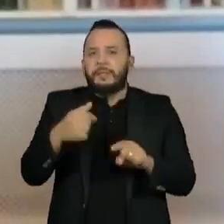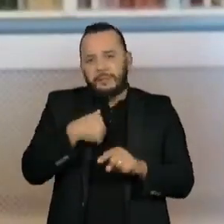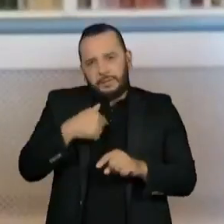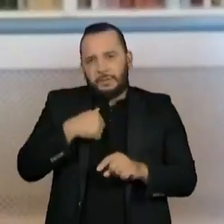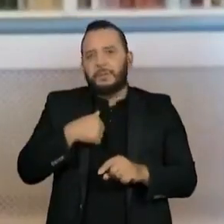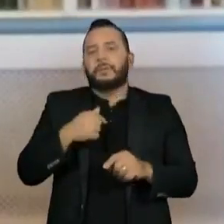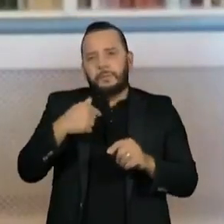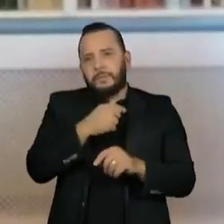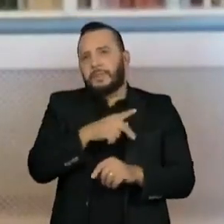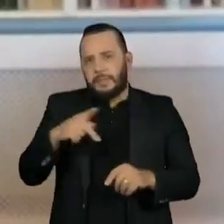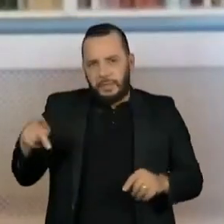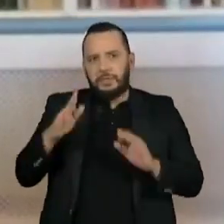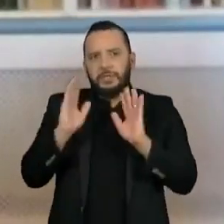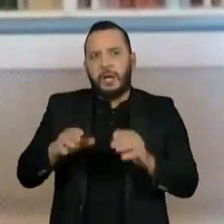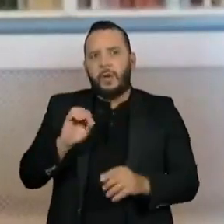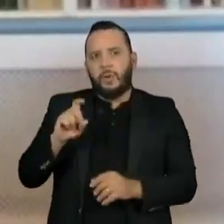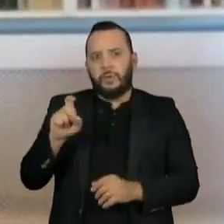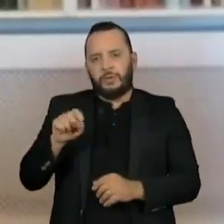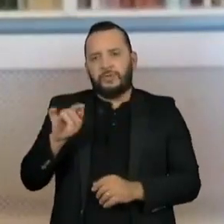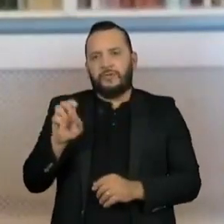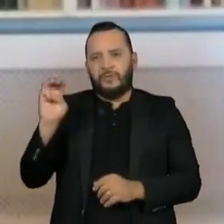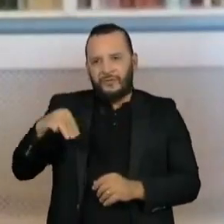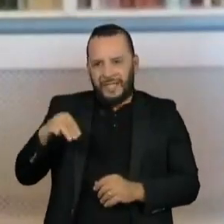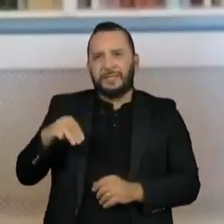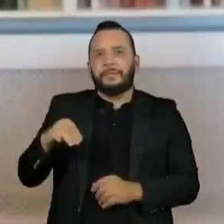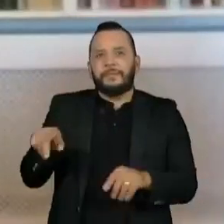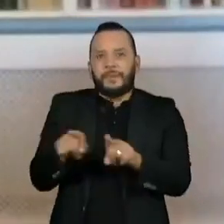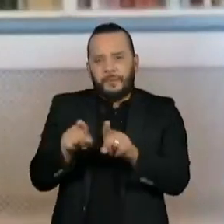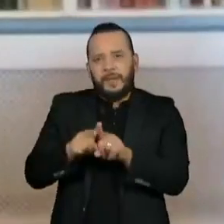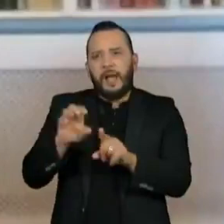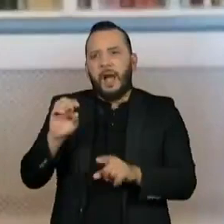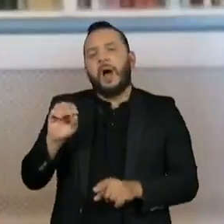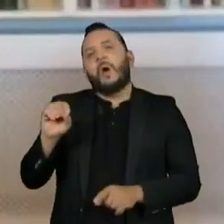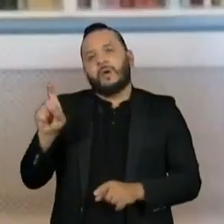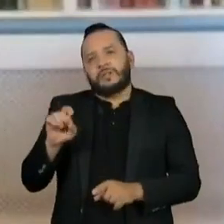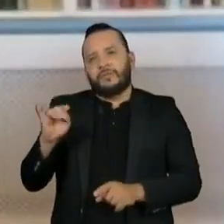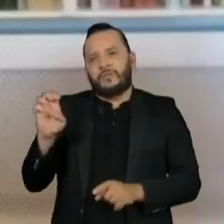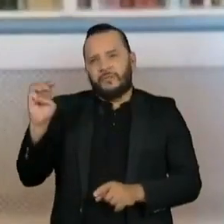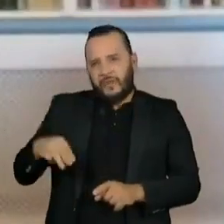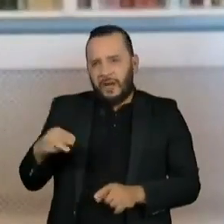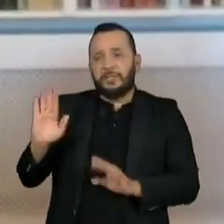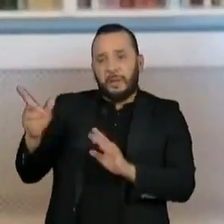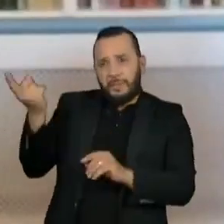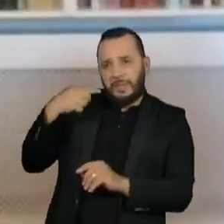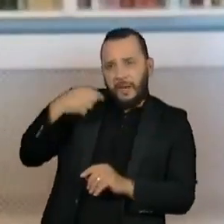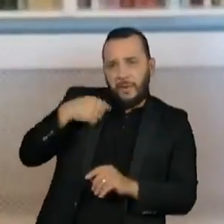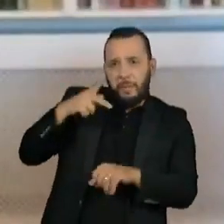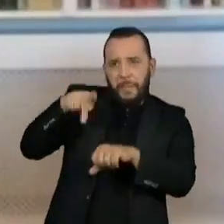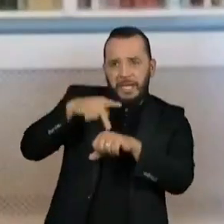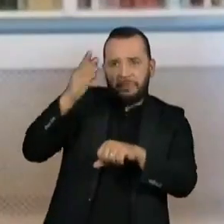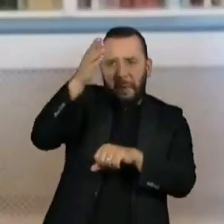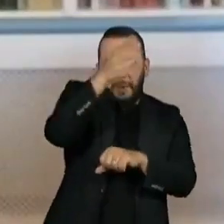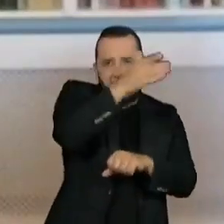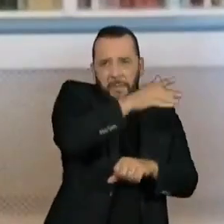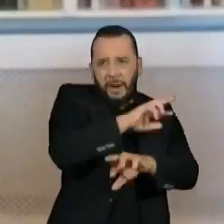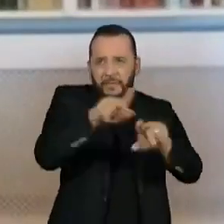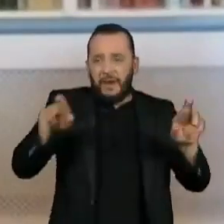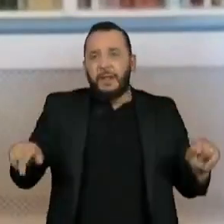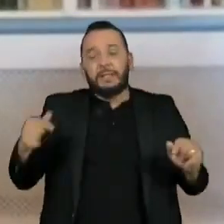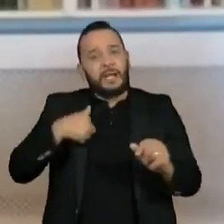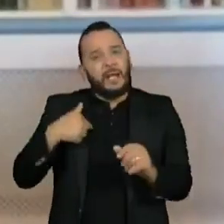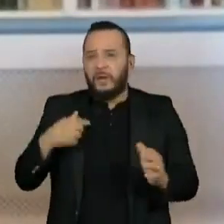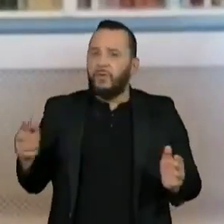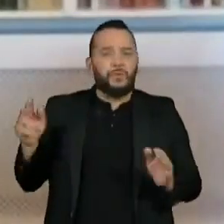Presidente de Oxfam, e Oxfam were, you know, encouraging me to visit various countries. E eu saw, por primeira vez,